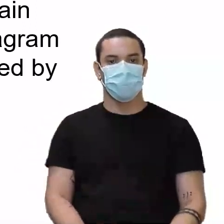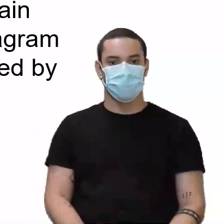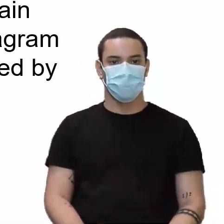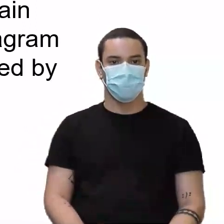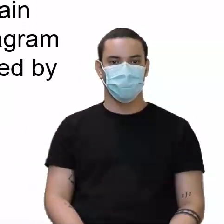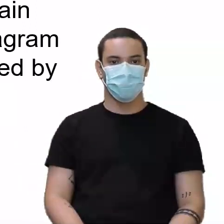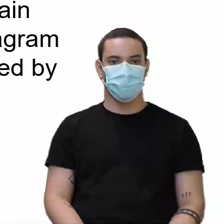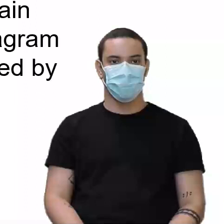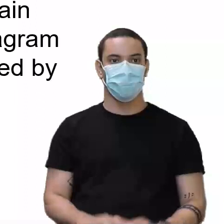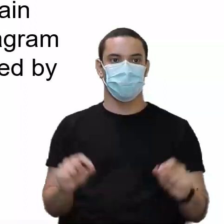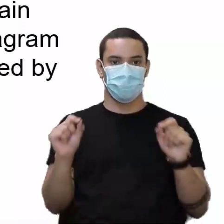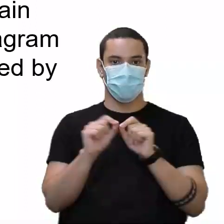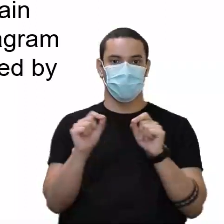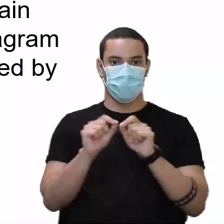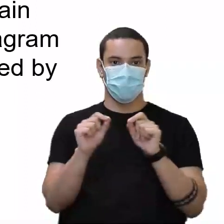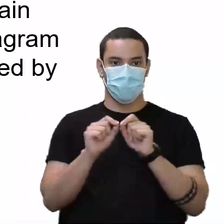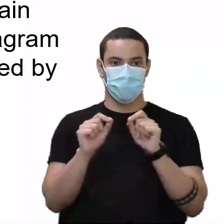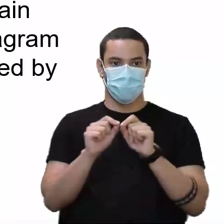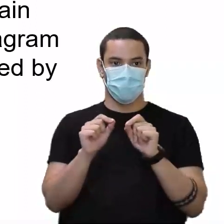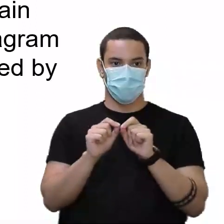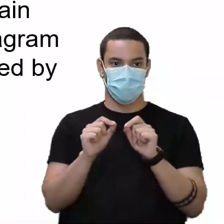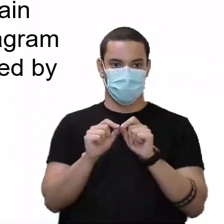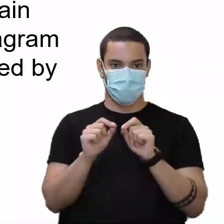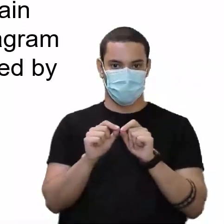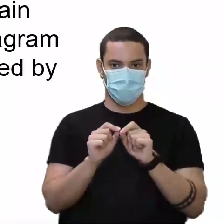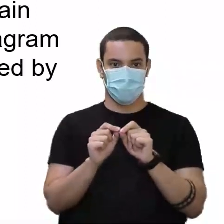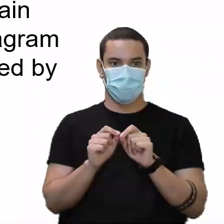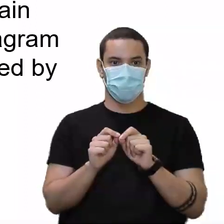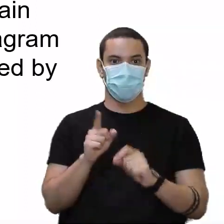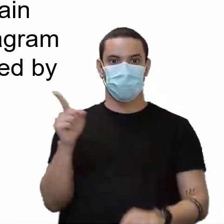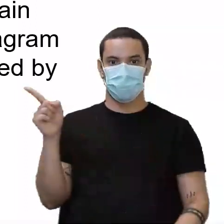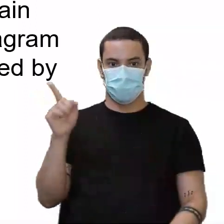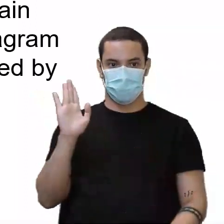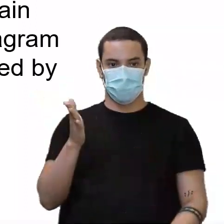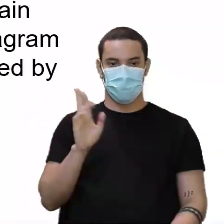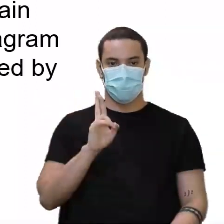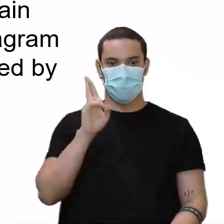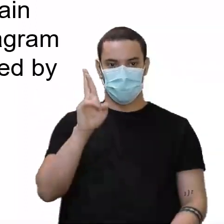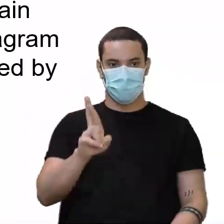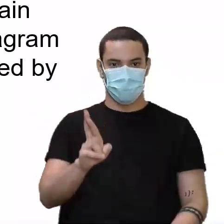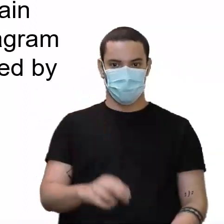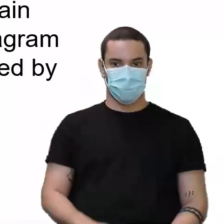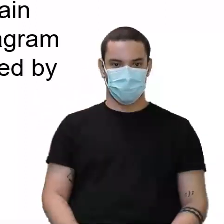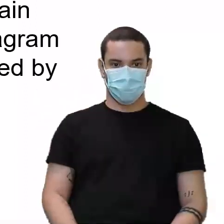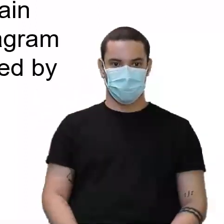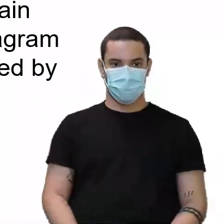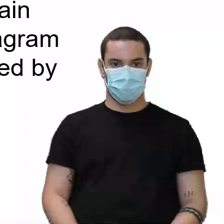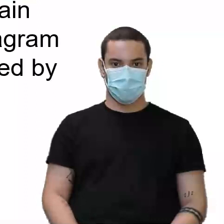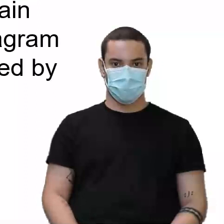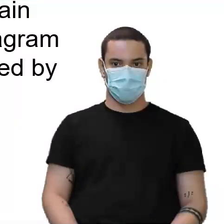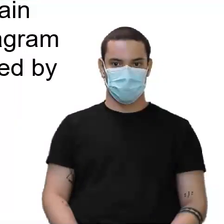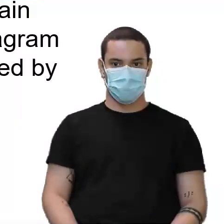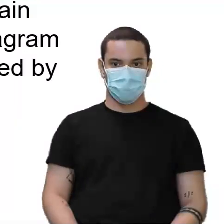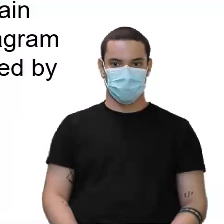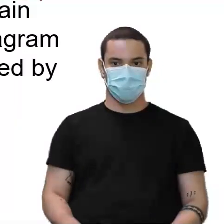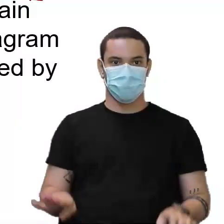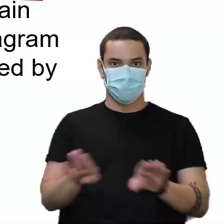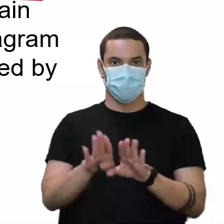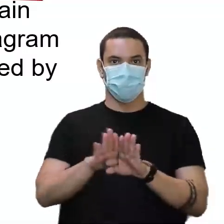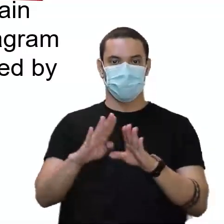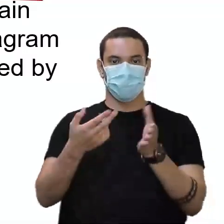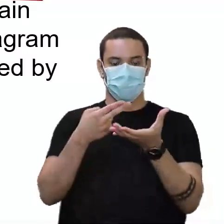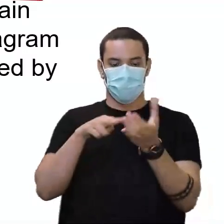onde você faz... aqui, ó, nessa questão aqui já vai aparecer essa aqui, na ressonância magnética